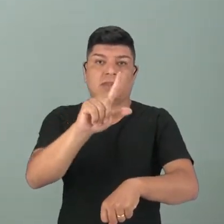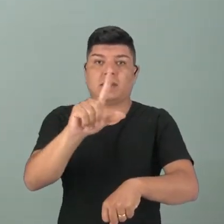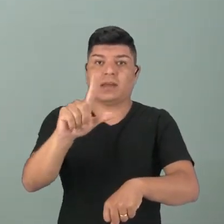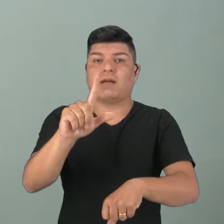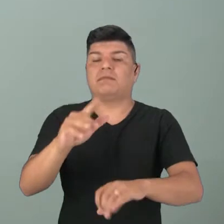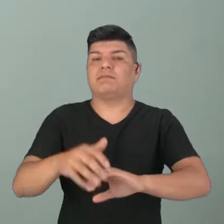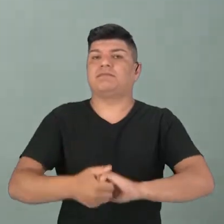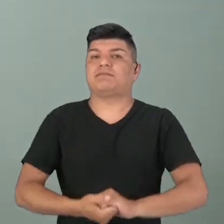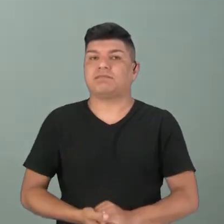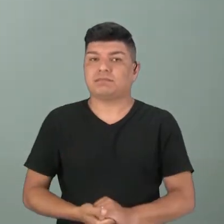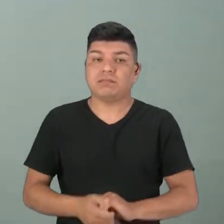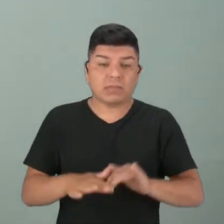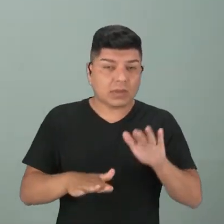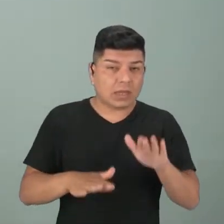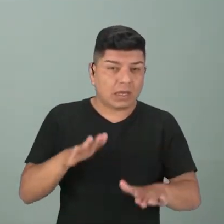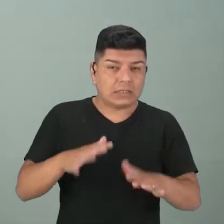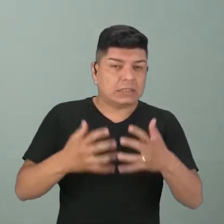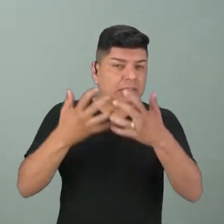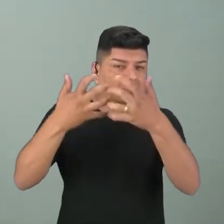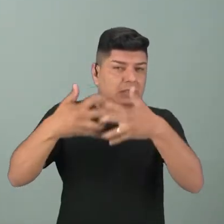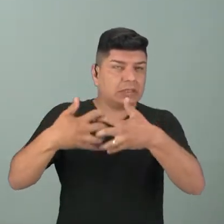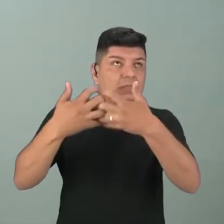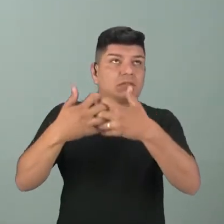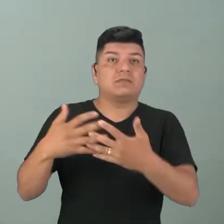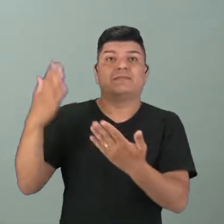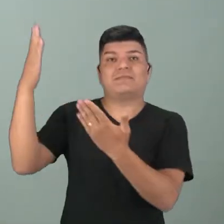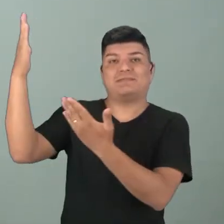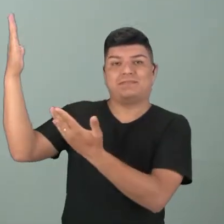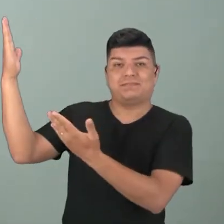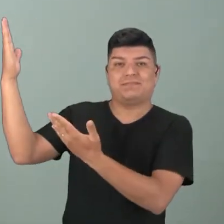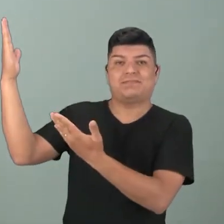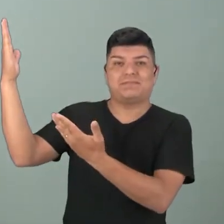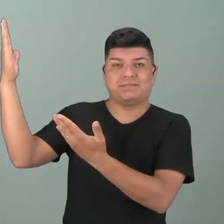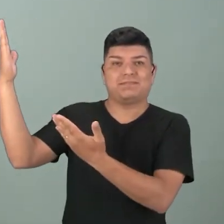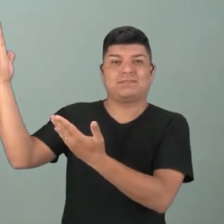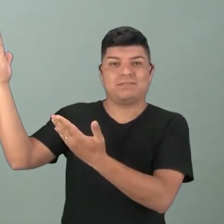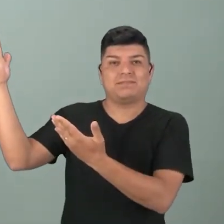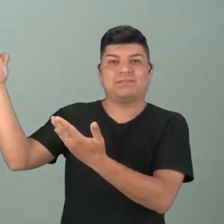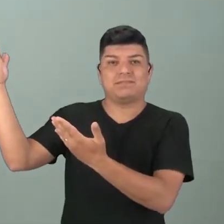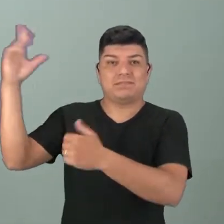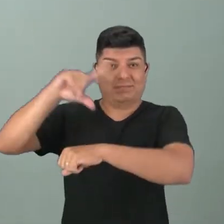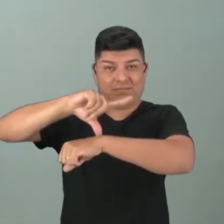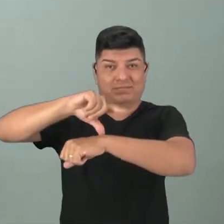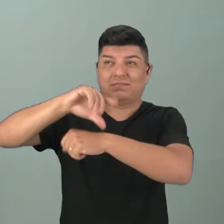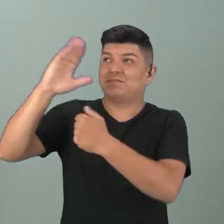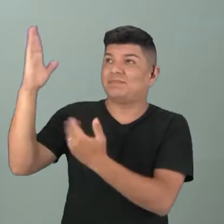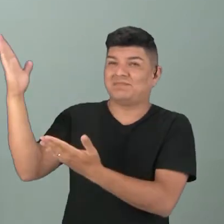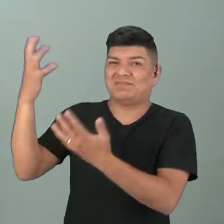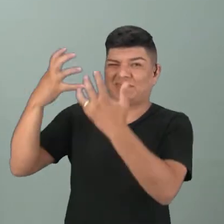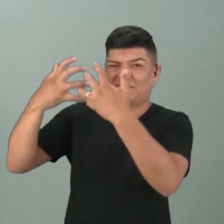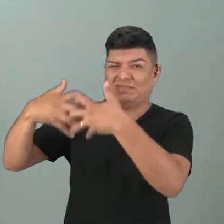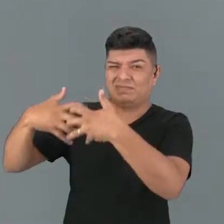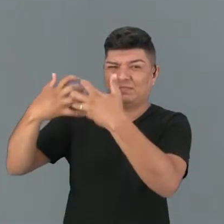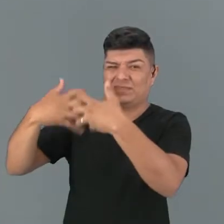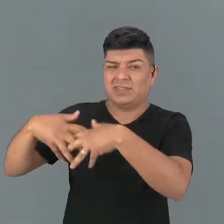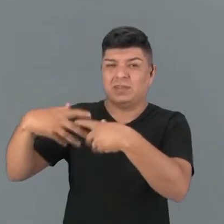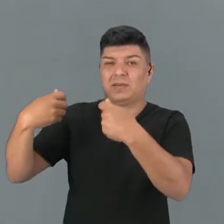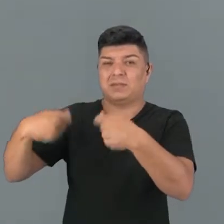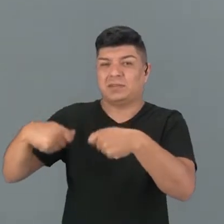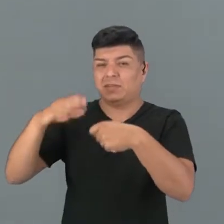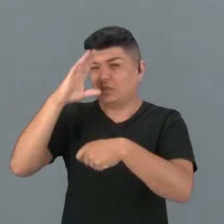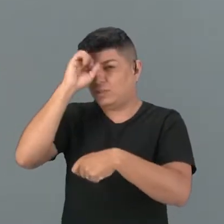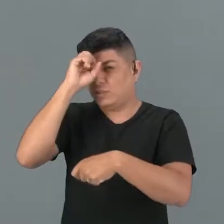ali. E muitas vezes a gente se confunde nesse aqui, ó, né, nesse relógio, onde a gente tem que aprender o processo